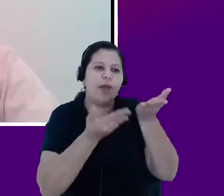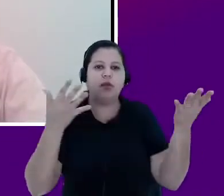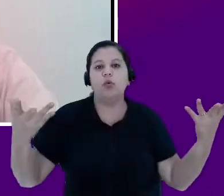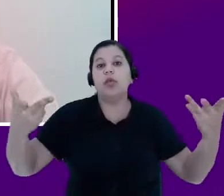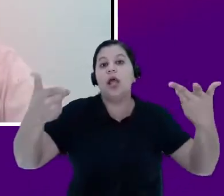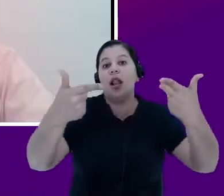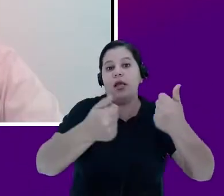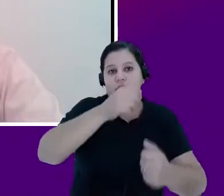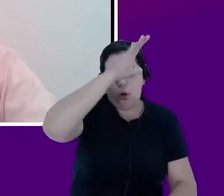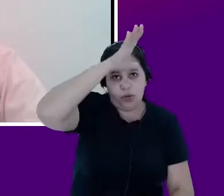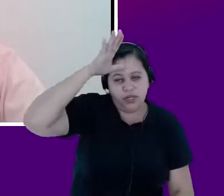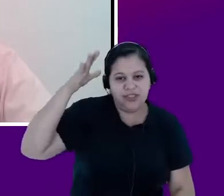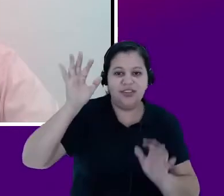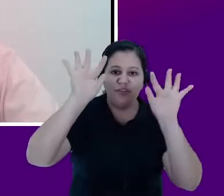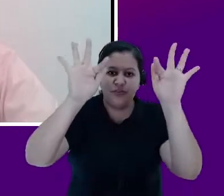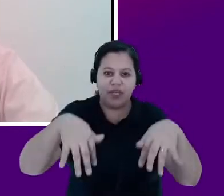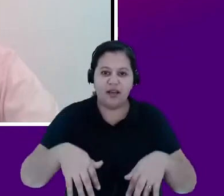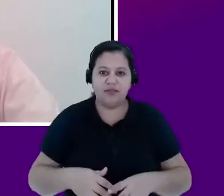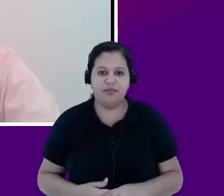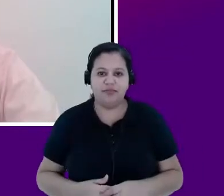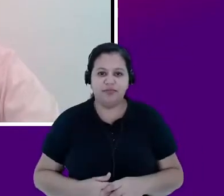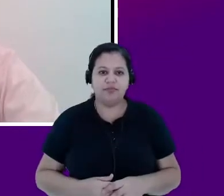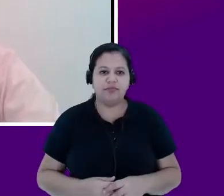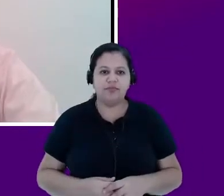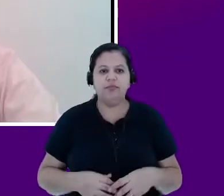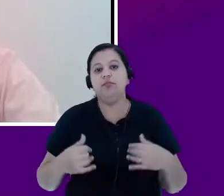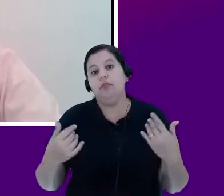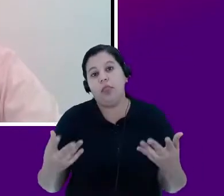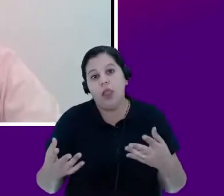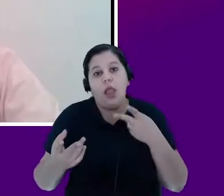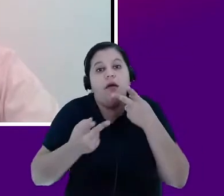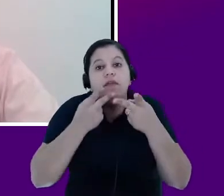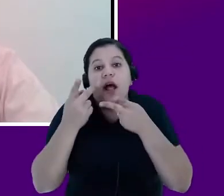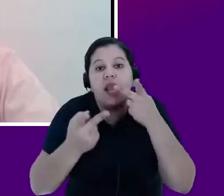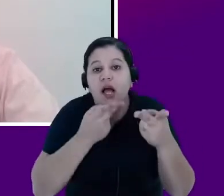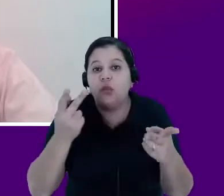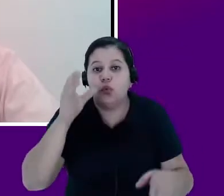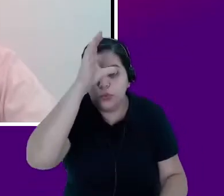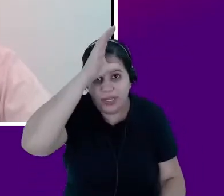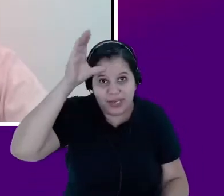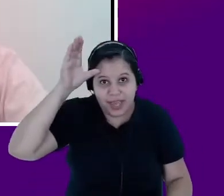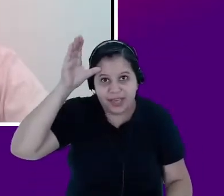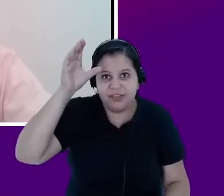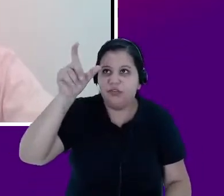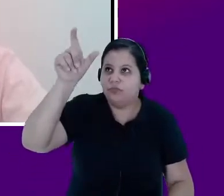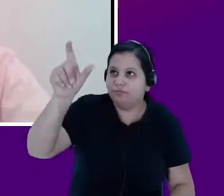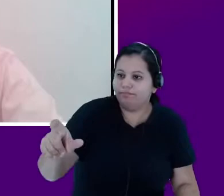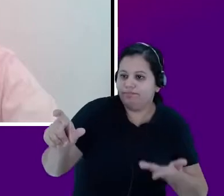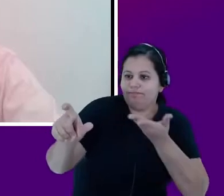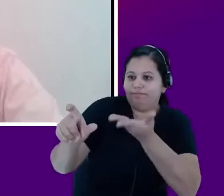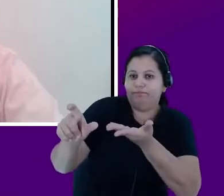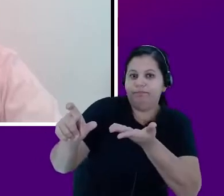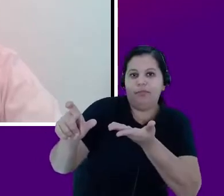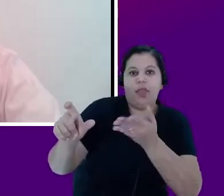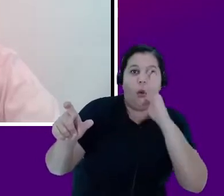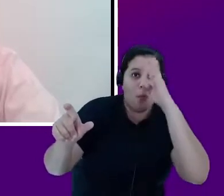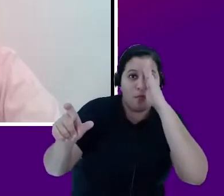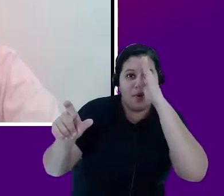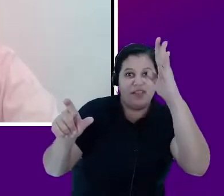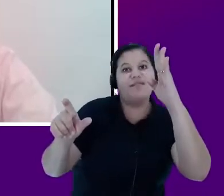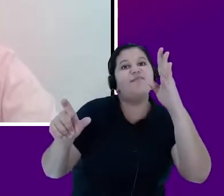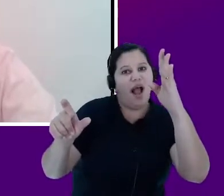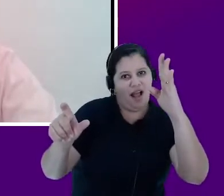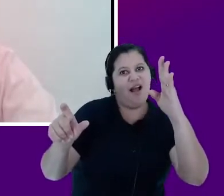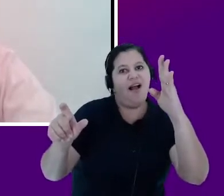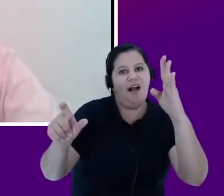final. E falando no cliente, que é nada mais, nada menos que o principal ator do